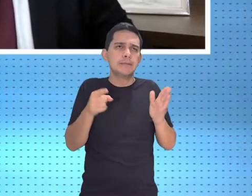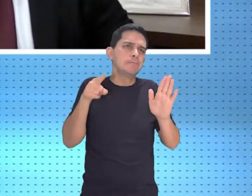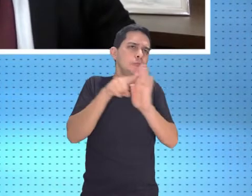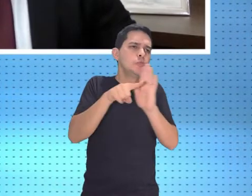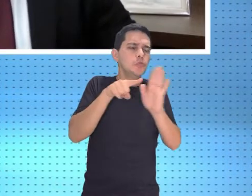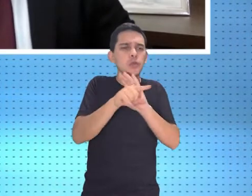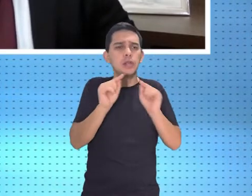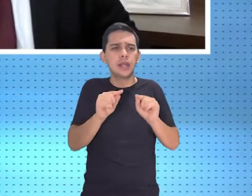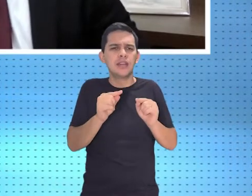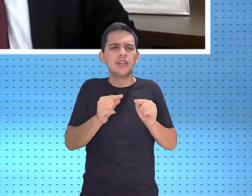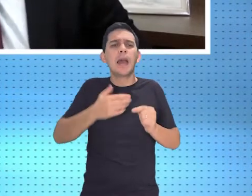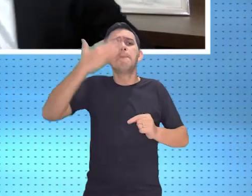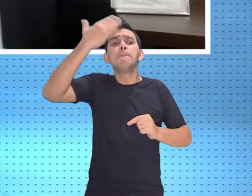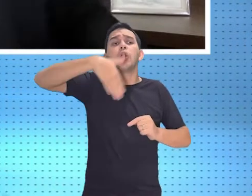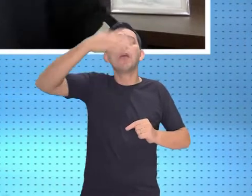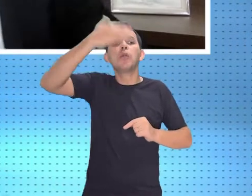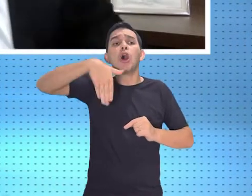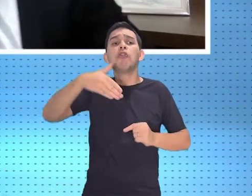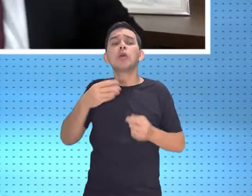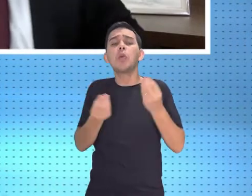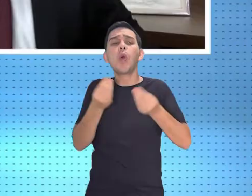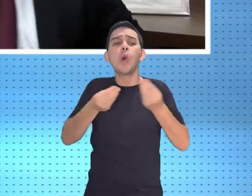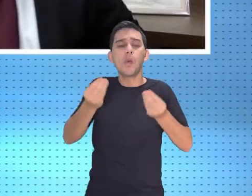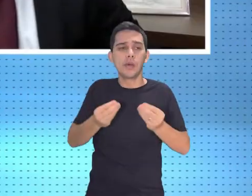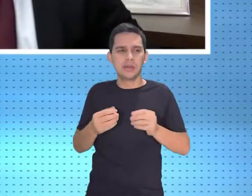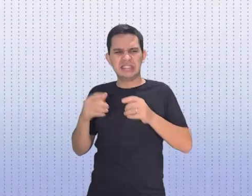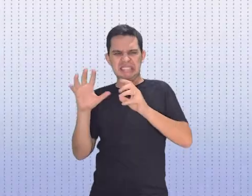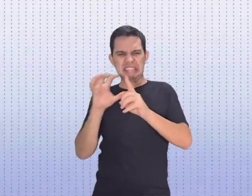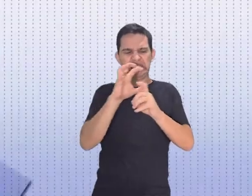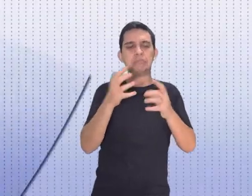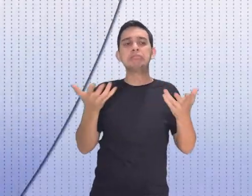a comprovação desse dano moral. Vamos lá?